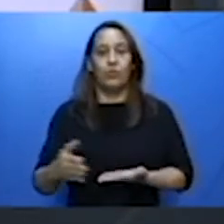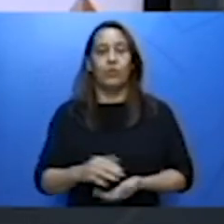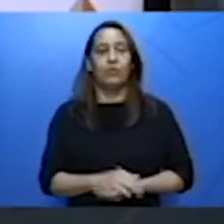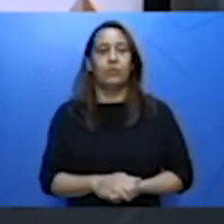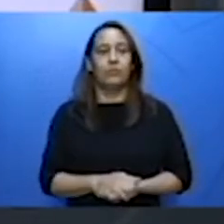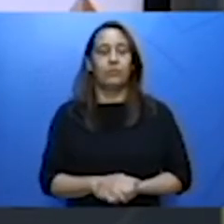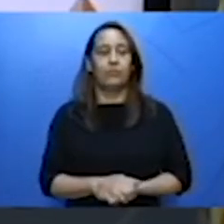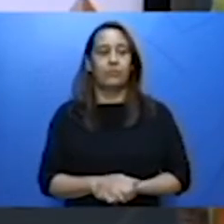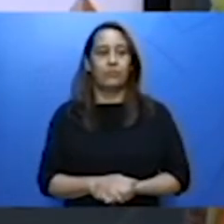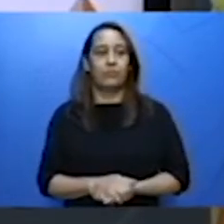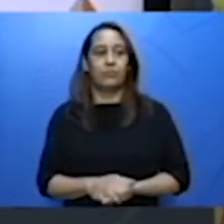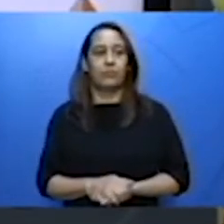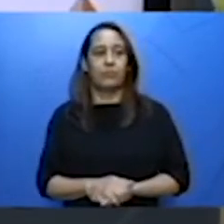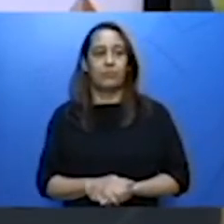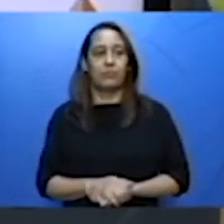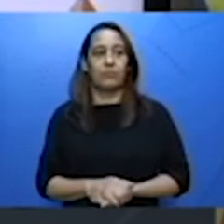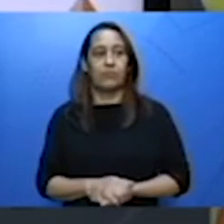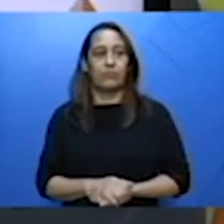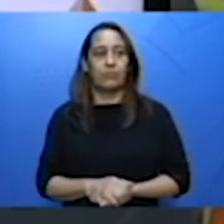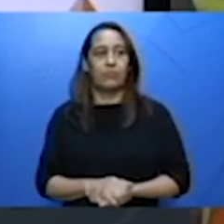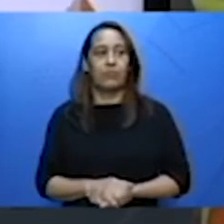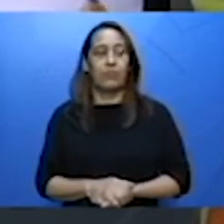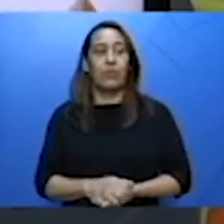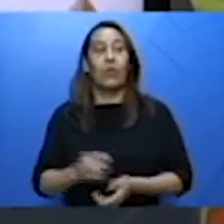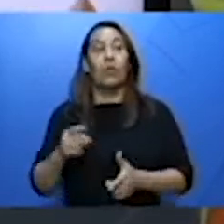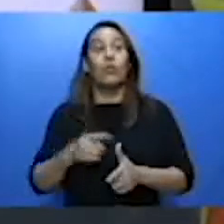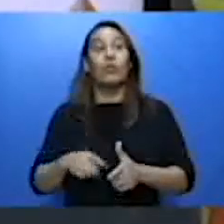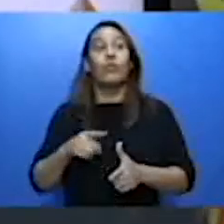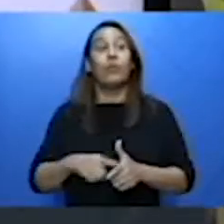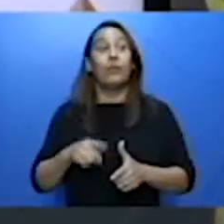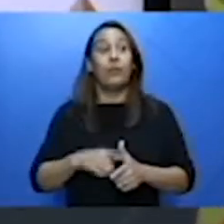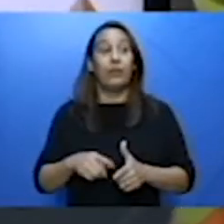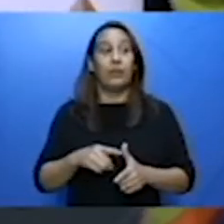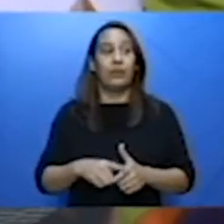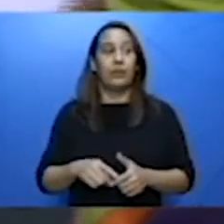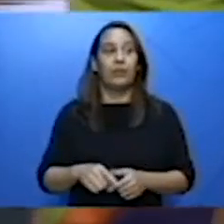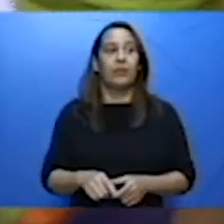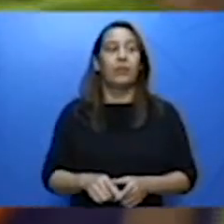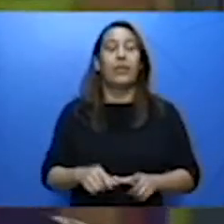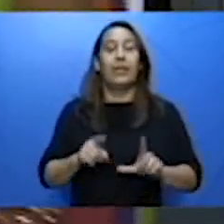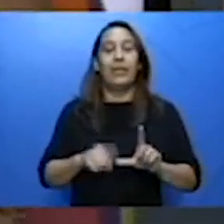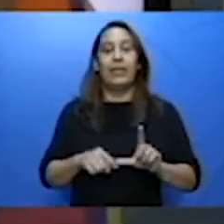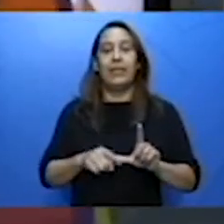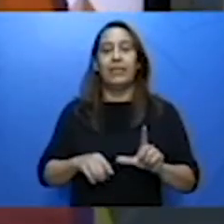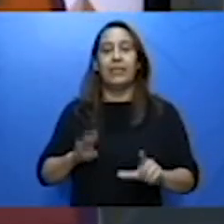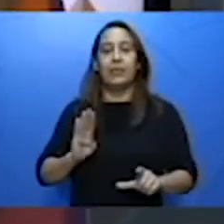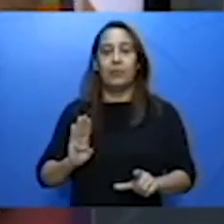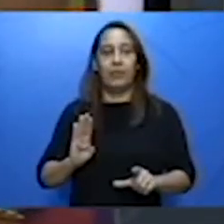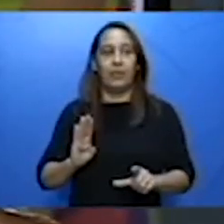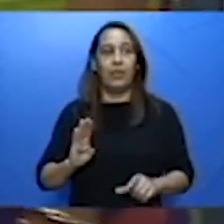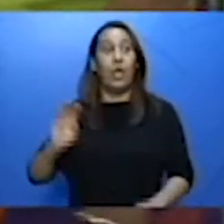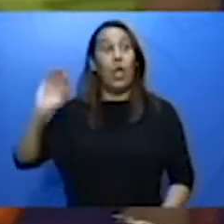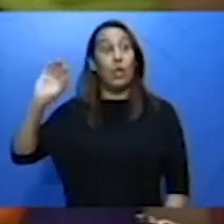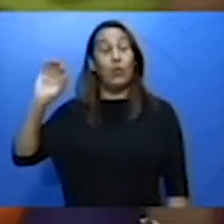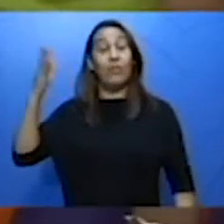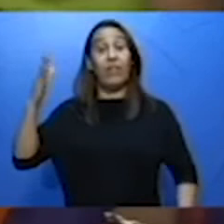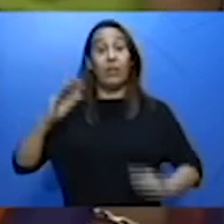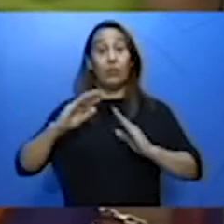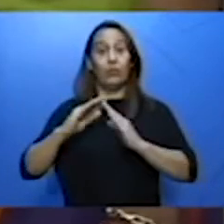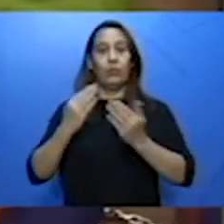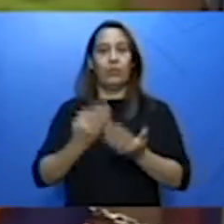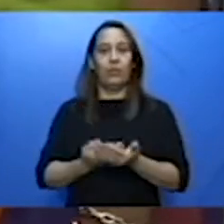Continuando, próximo probleminha, letrinha B. No evento da